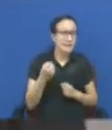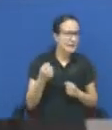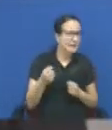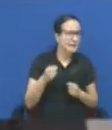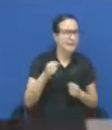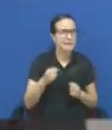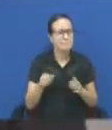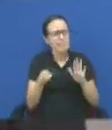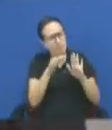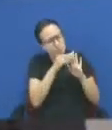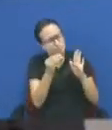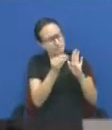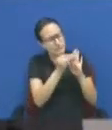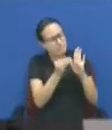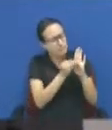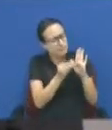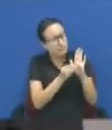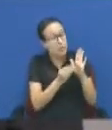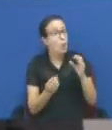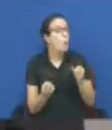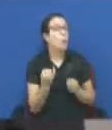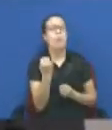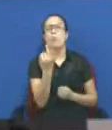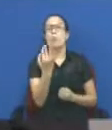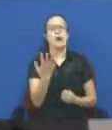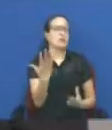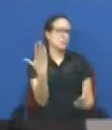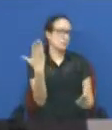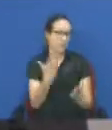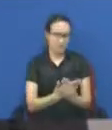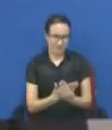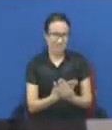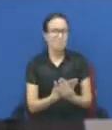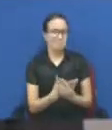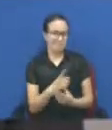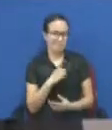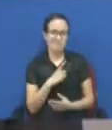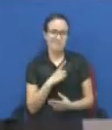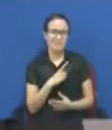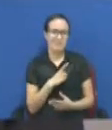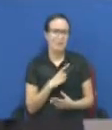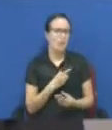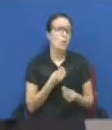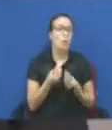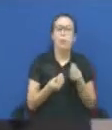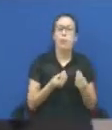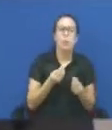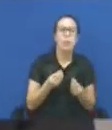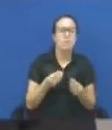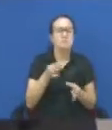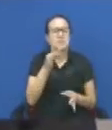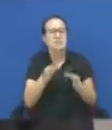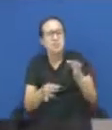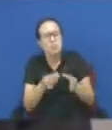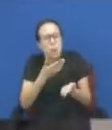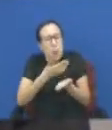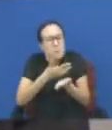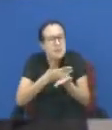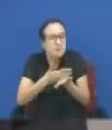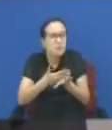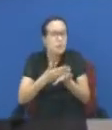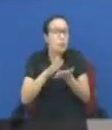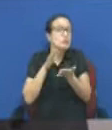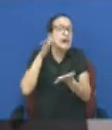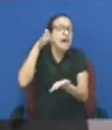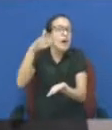um levantamento, né? Quantas ações tem, em quantas instâncias estão. Está na primeira instância, já está no